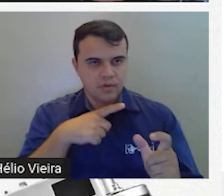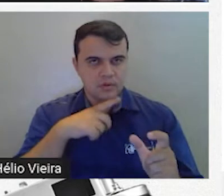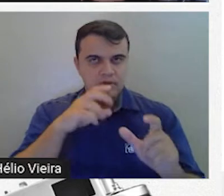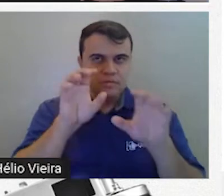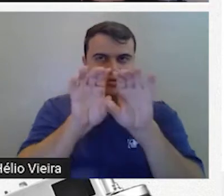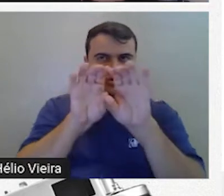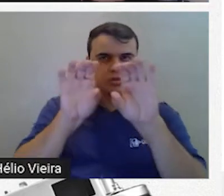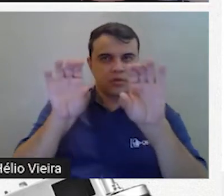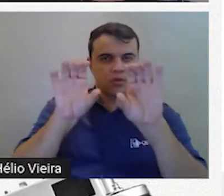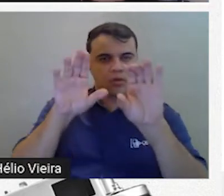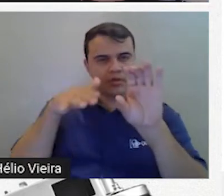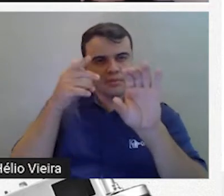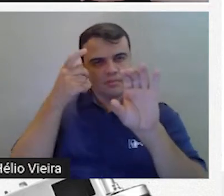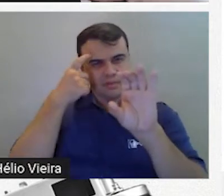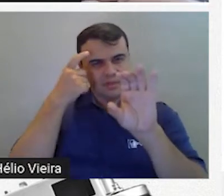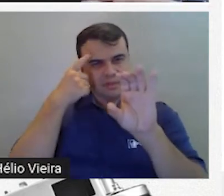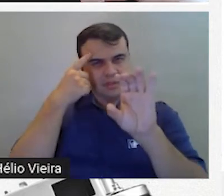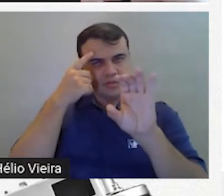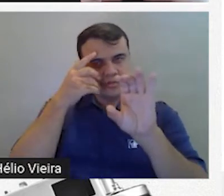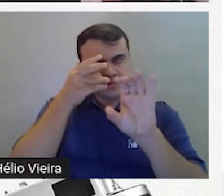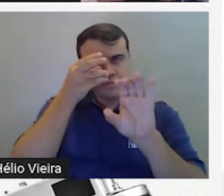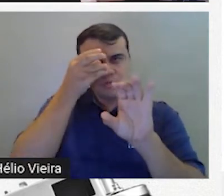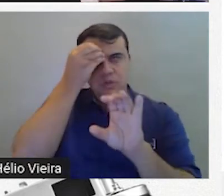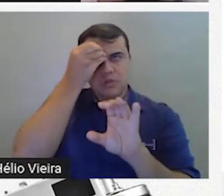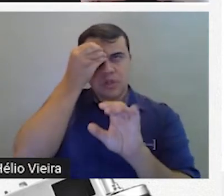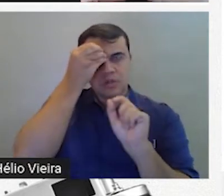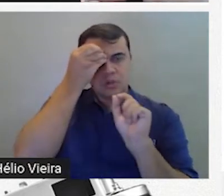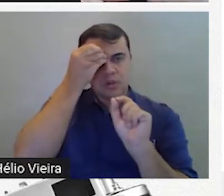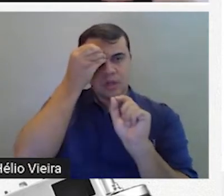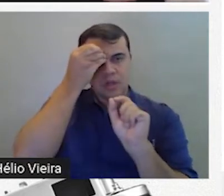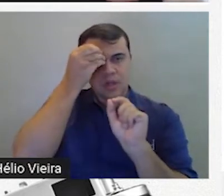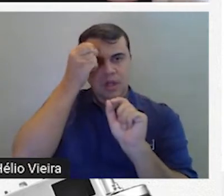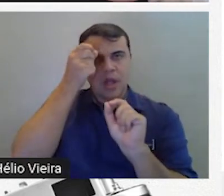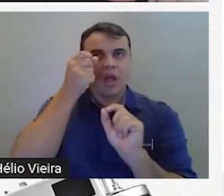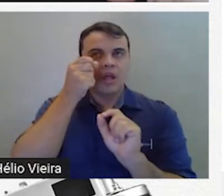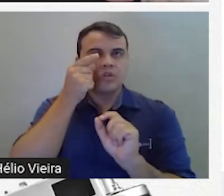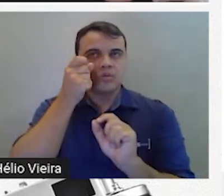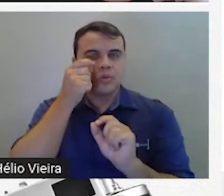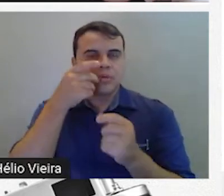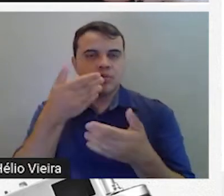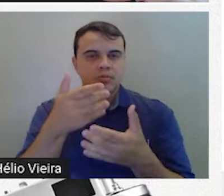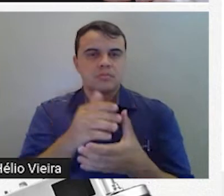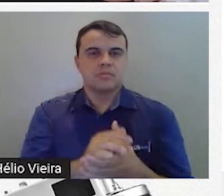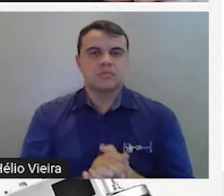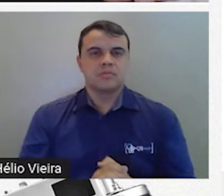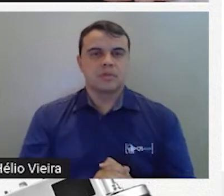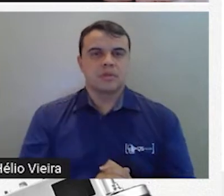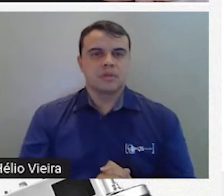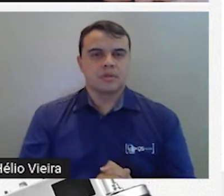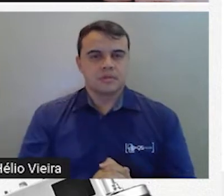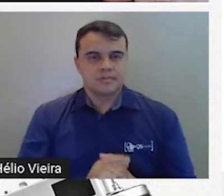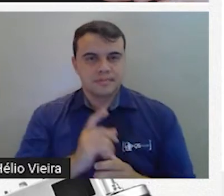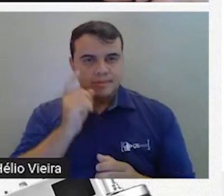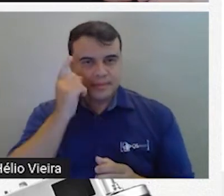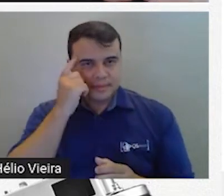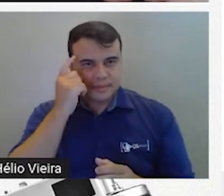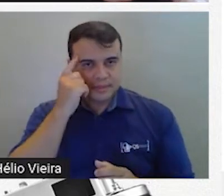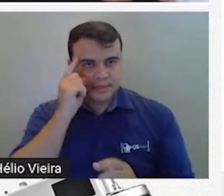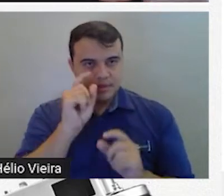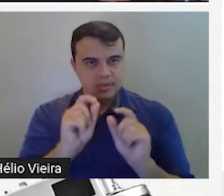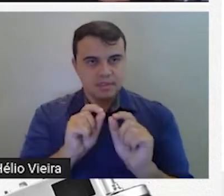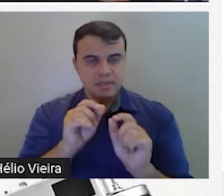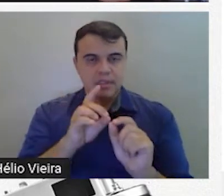já tem no nosso inconsciente a cor azul, né? Pensar um